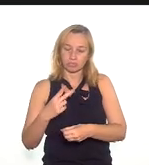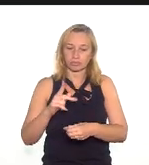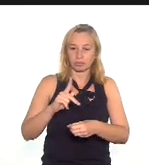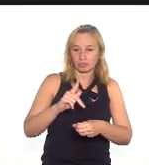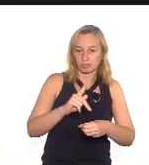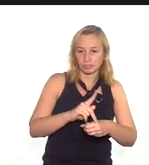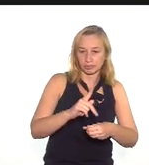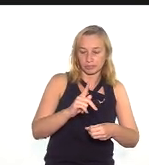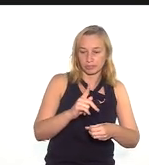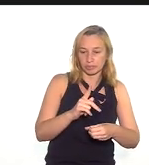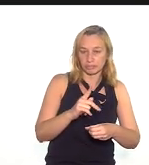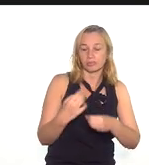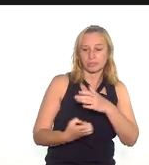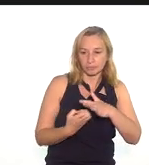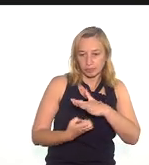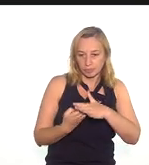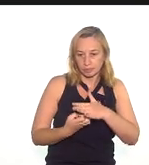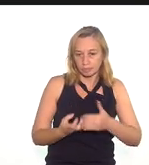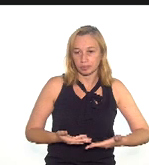fornecedoras.